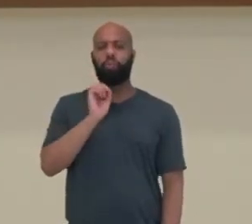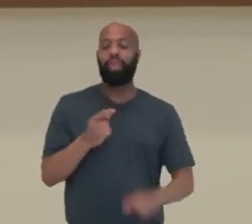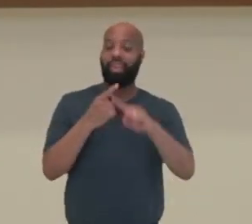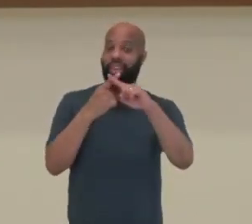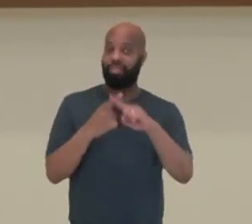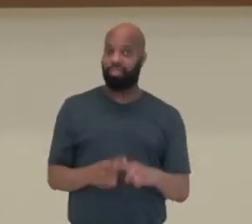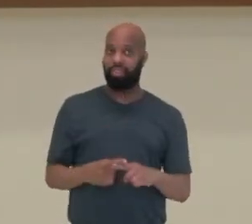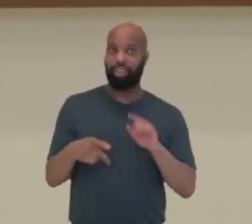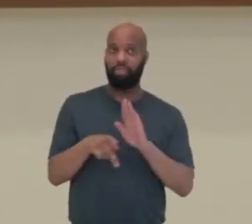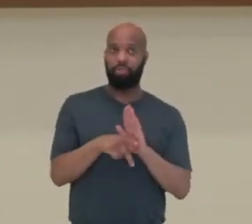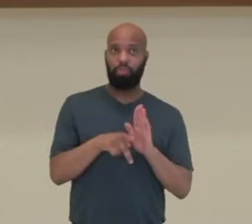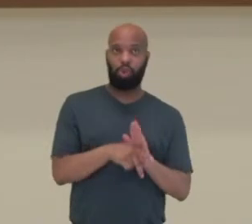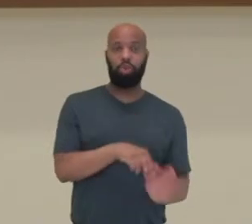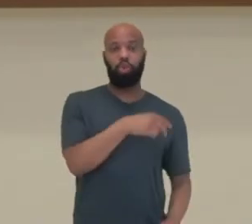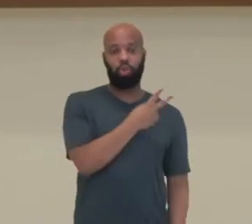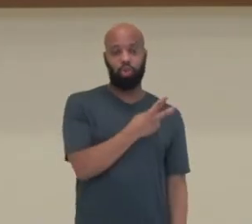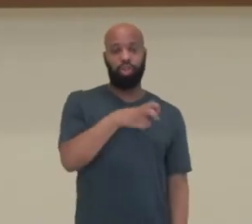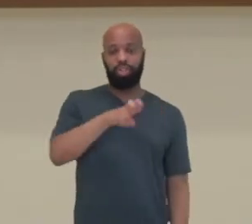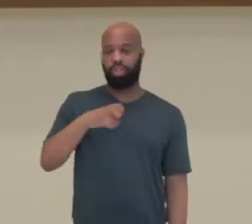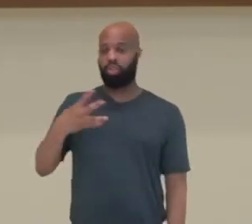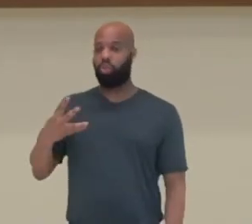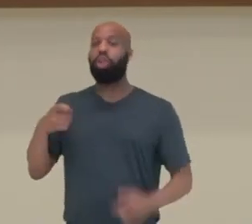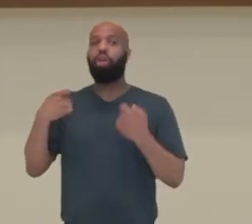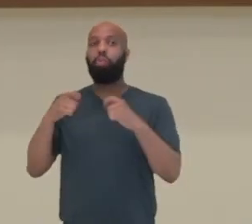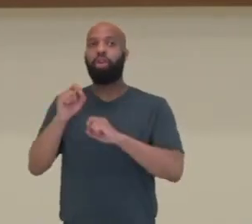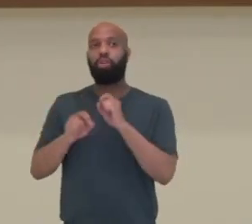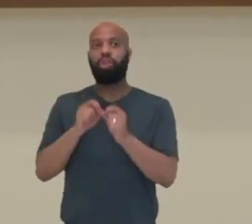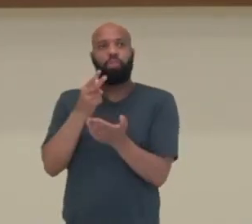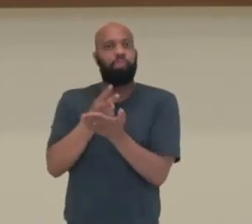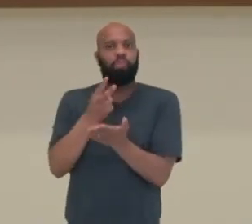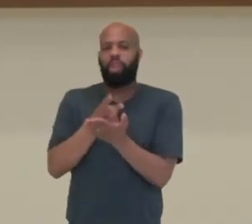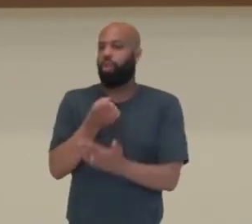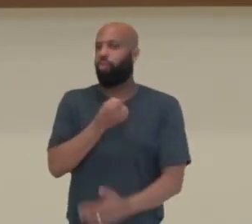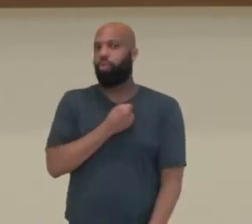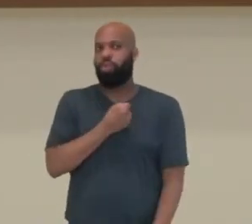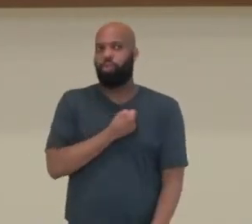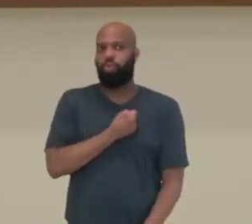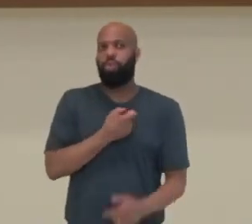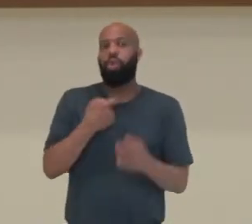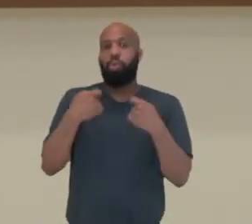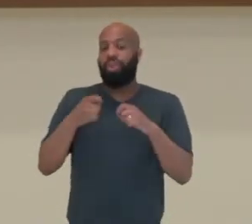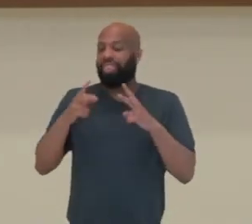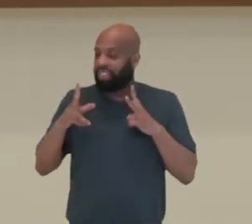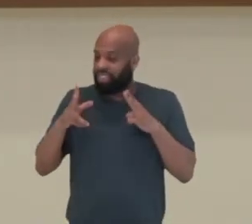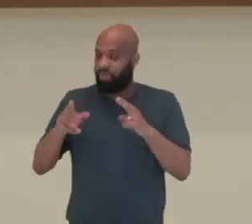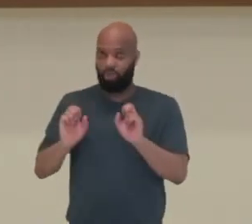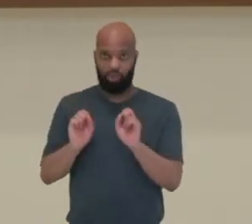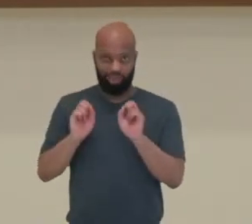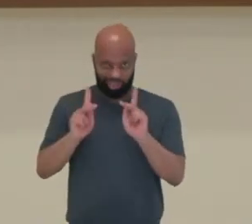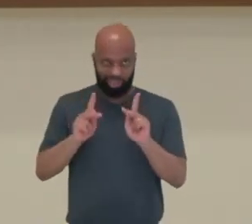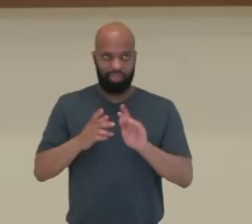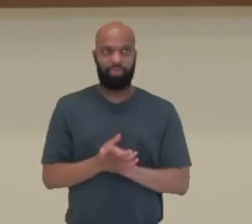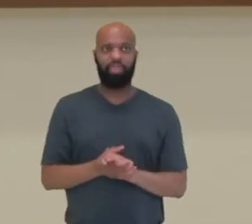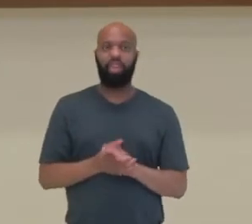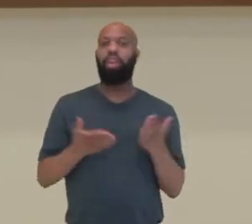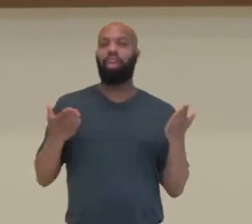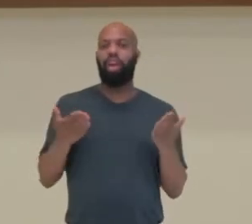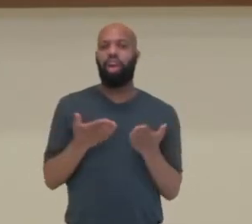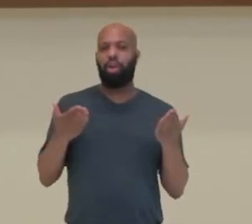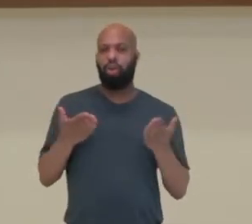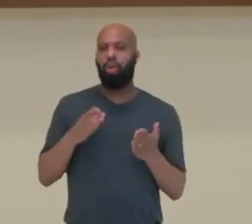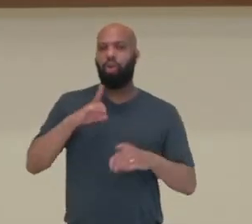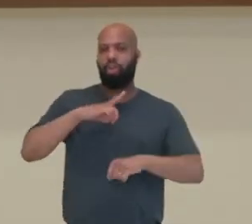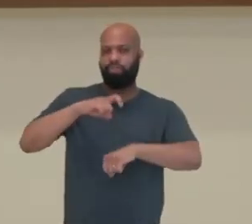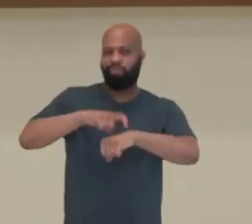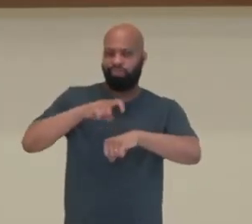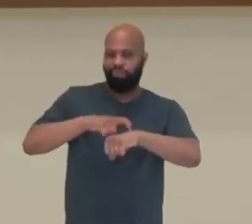entre esses valores, ele vai ter que ser uma constante, vai ter que ser igual para todos, certo? Então, a professora vai